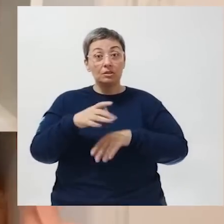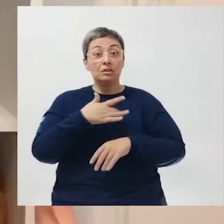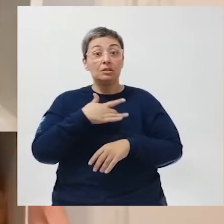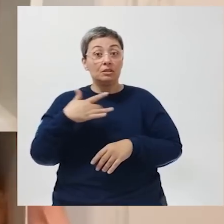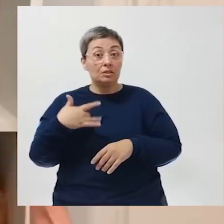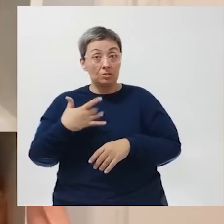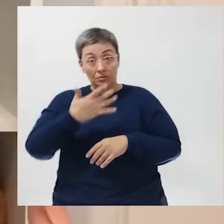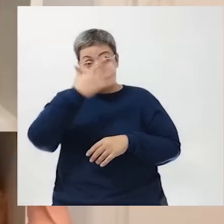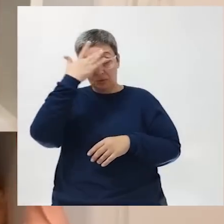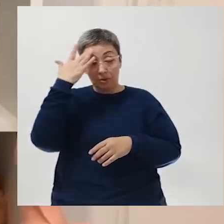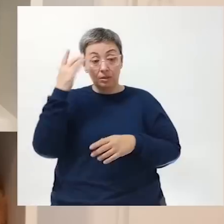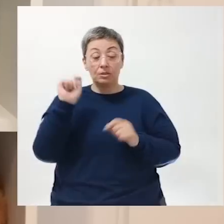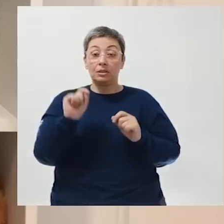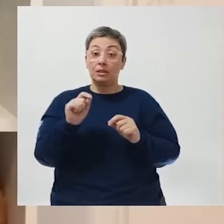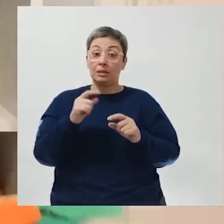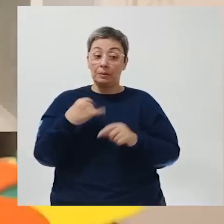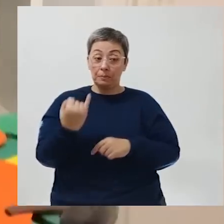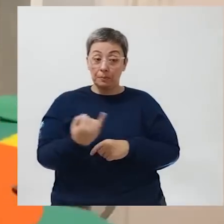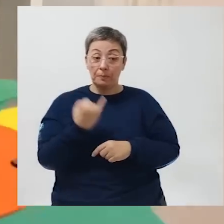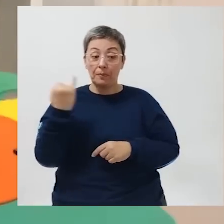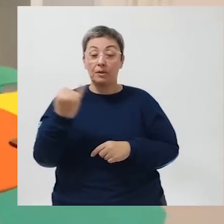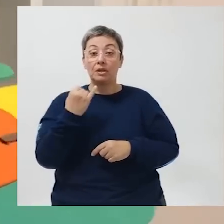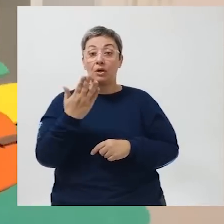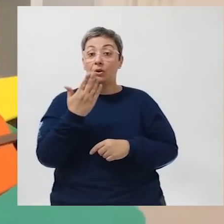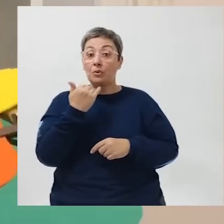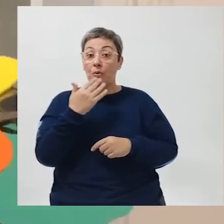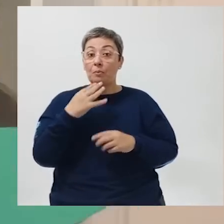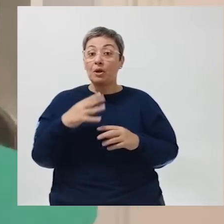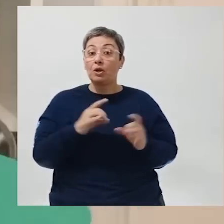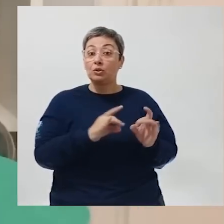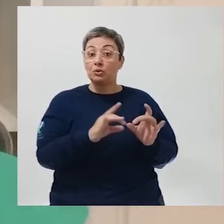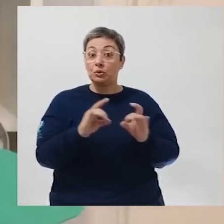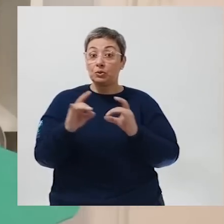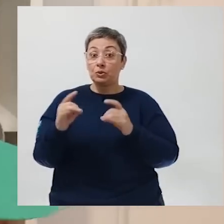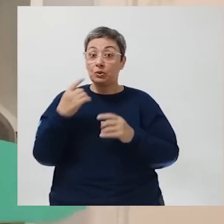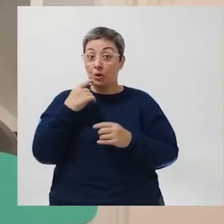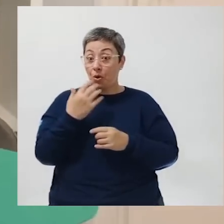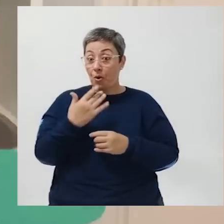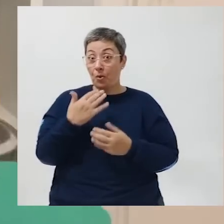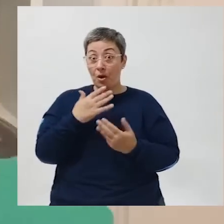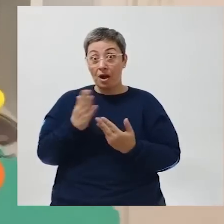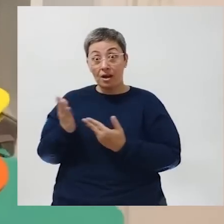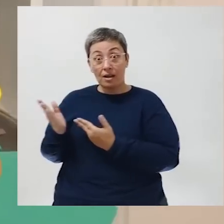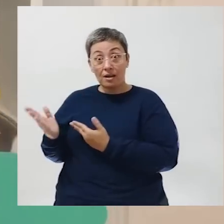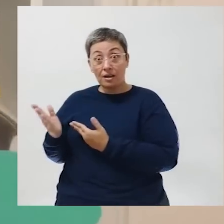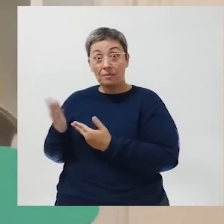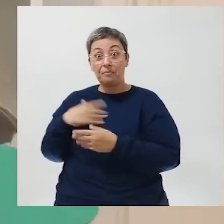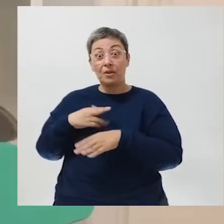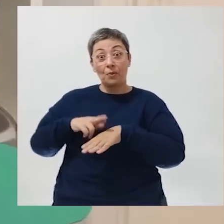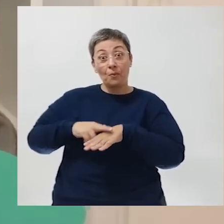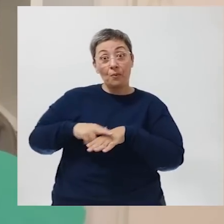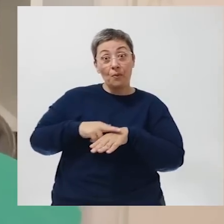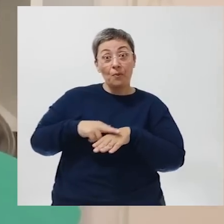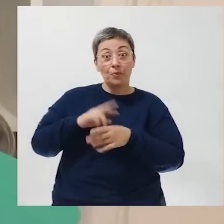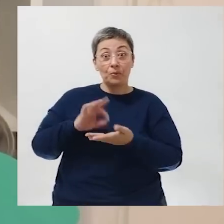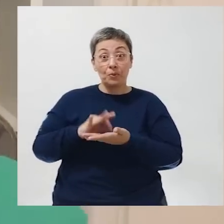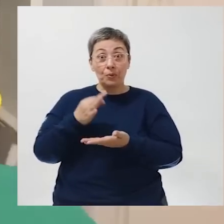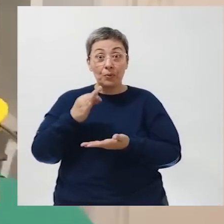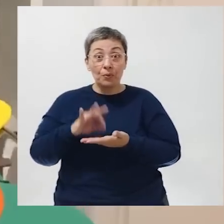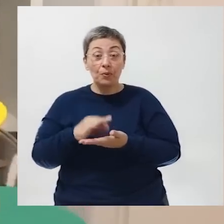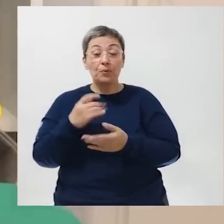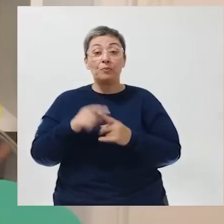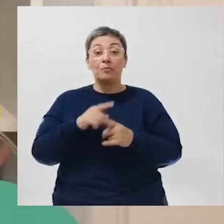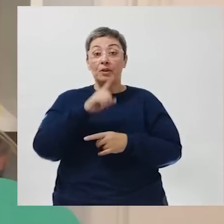ensinar saúde para as pessoas. É importante que a gente coma todos os dias. Olha quantas cores lindas. Temos o roxo das